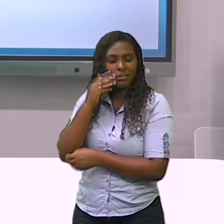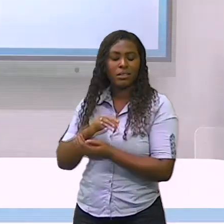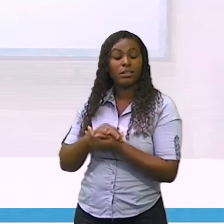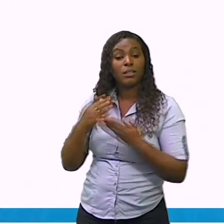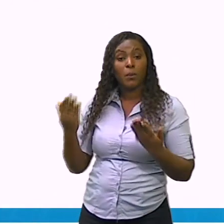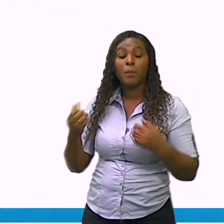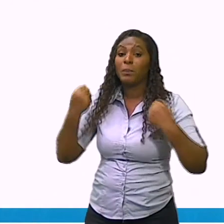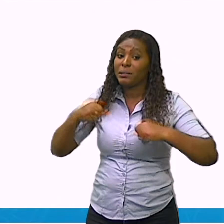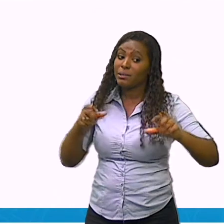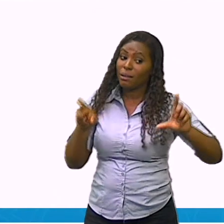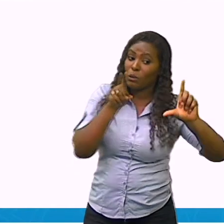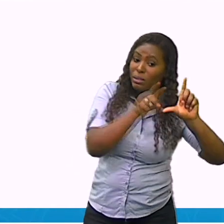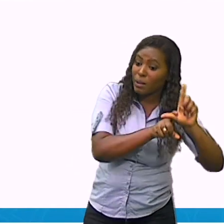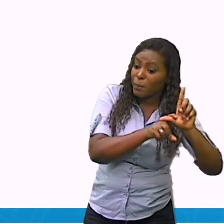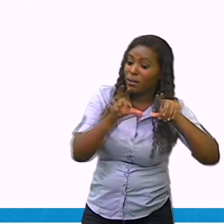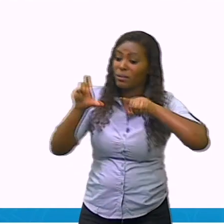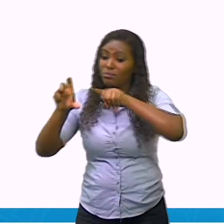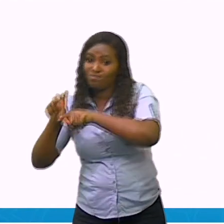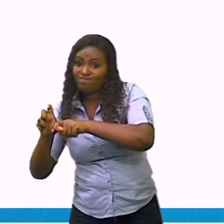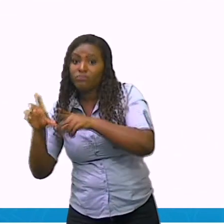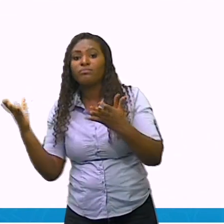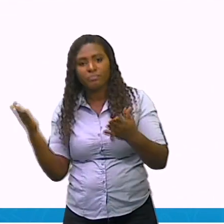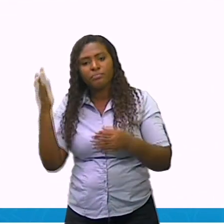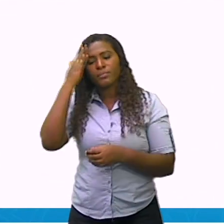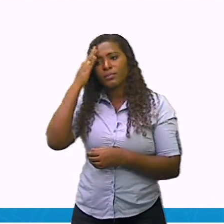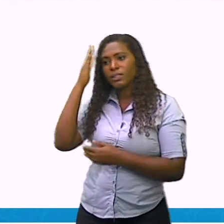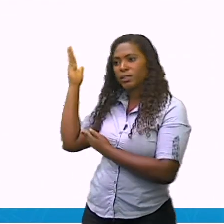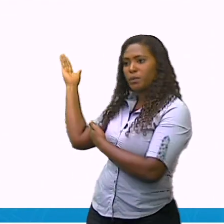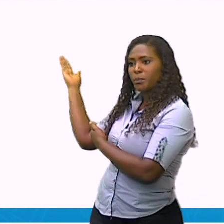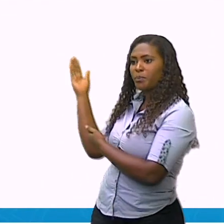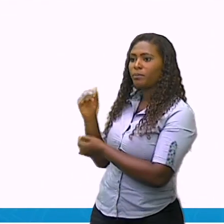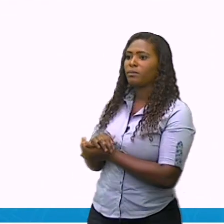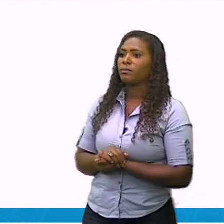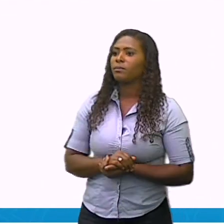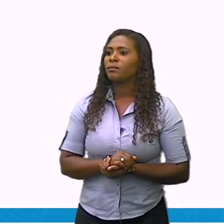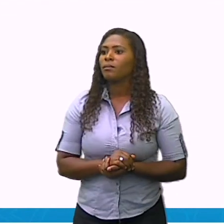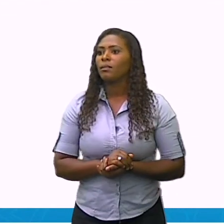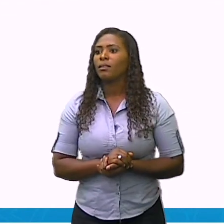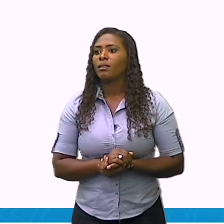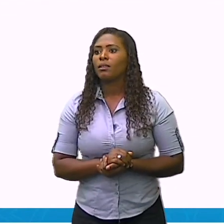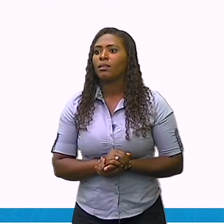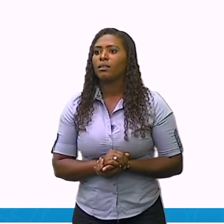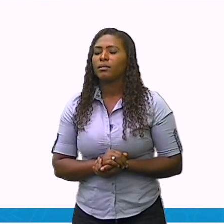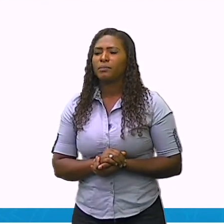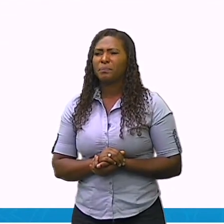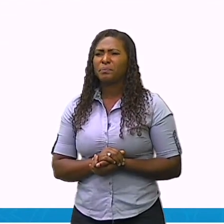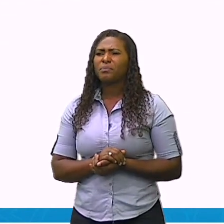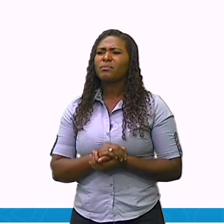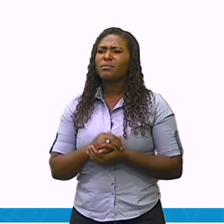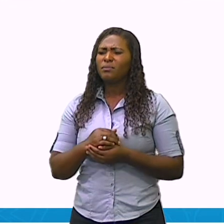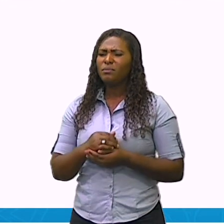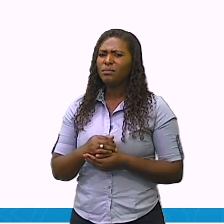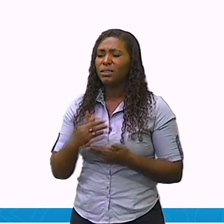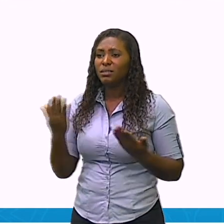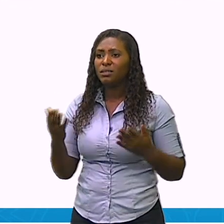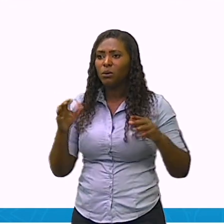temos então que 1 e 5 não formam função de A em B. Então,